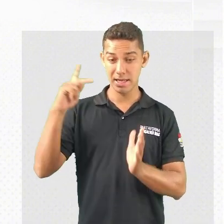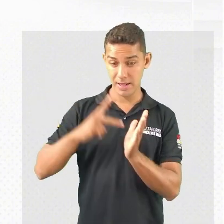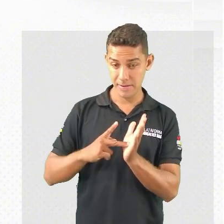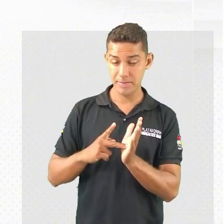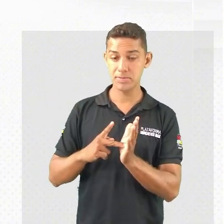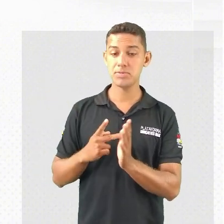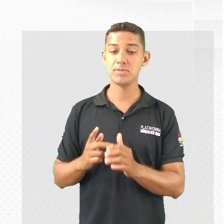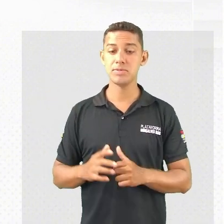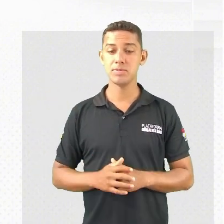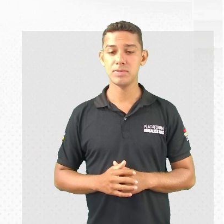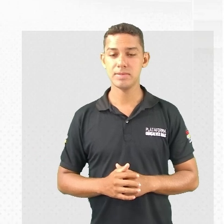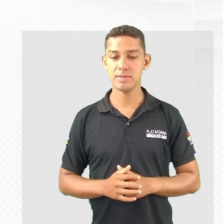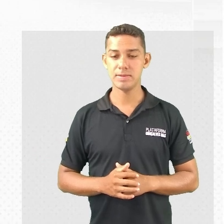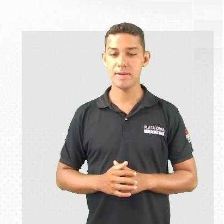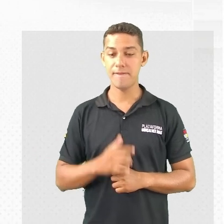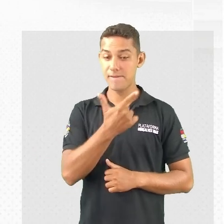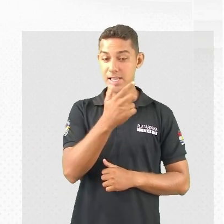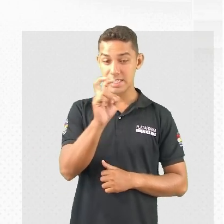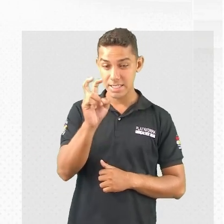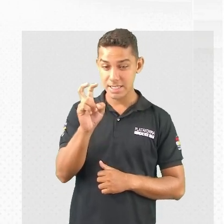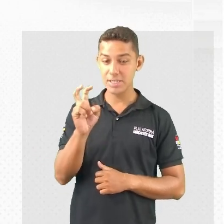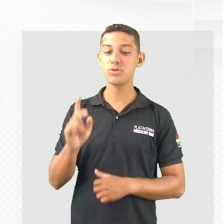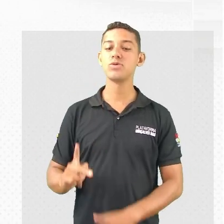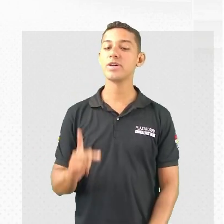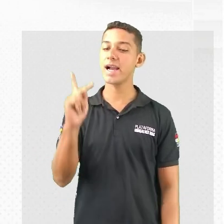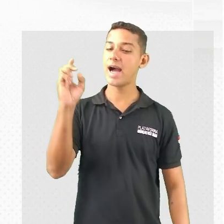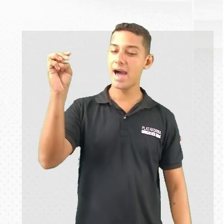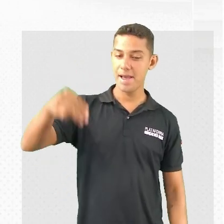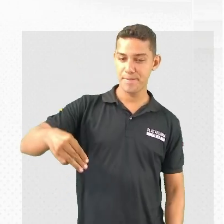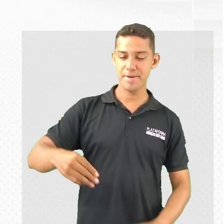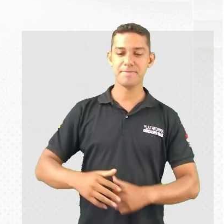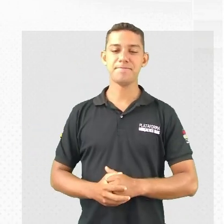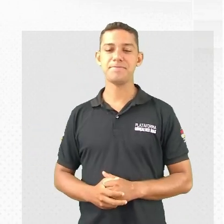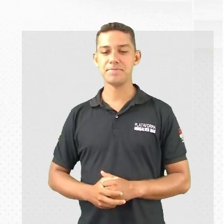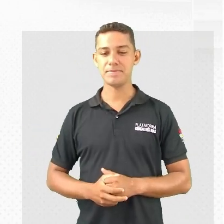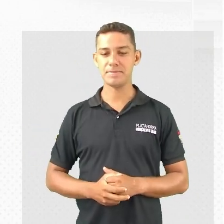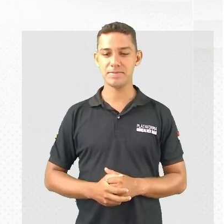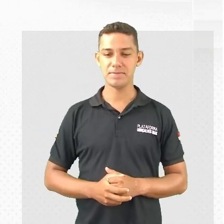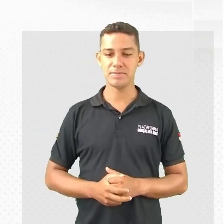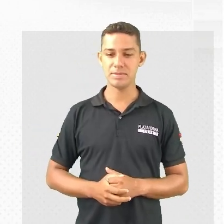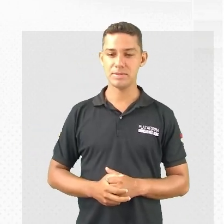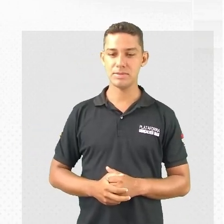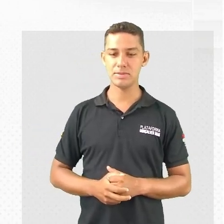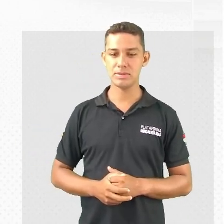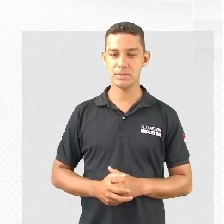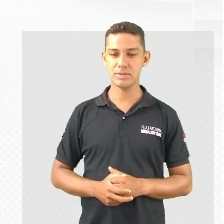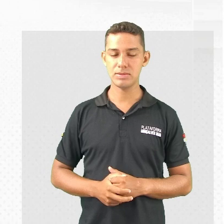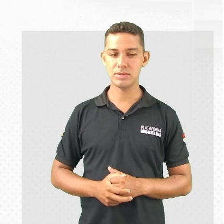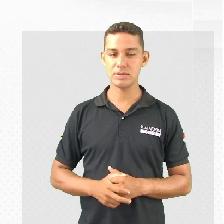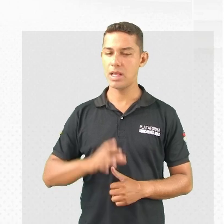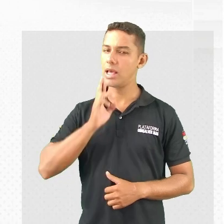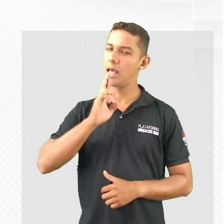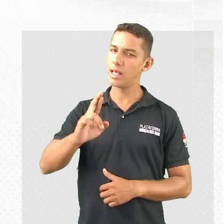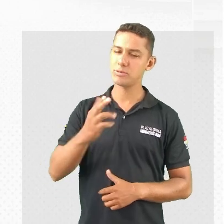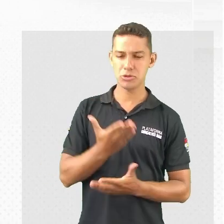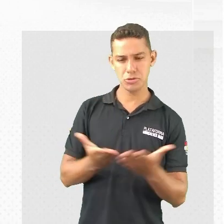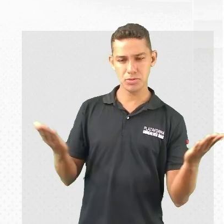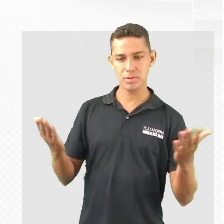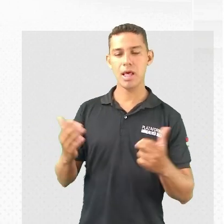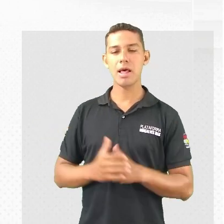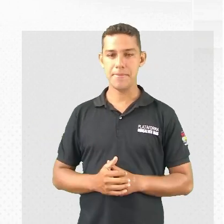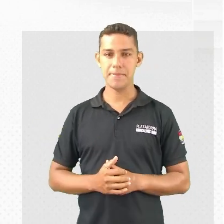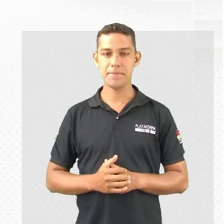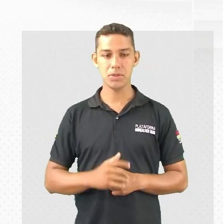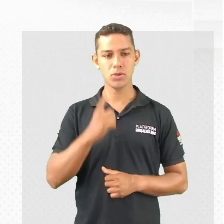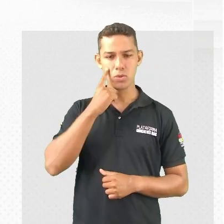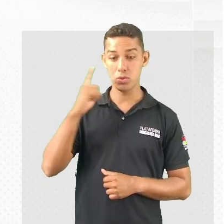duas cidades é de 25 quilômetros. Pronto. Respondido a questão. Olha,